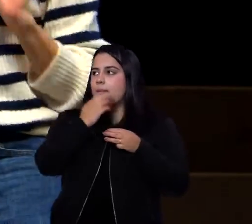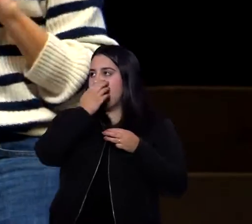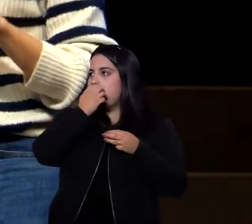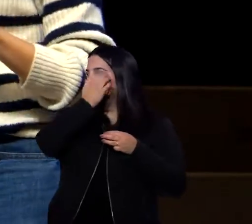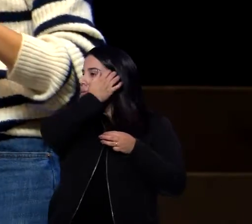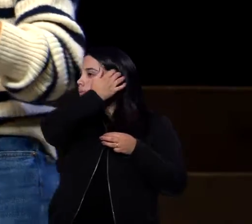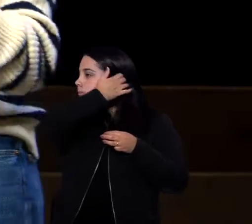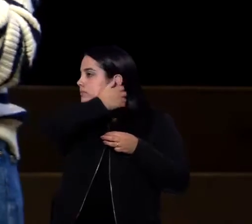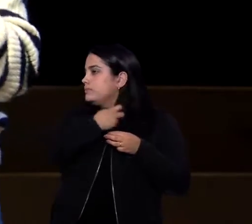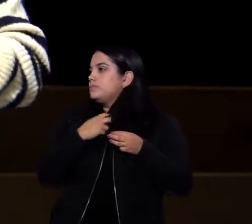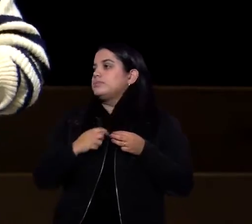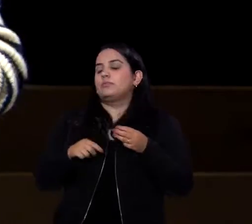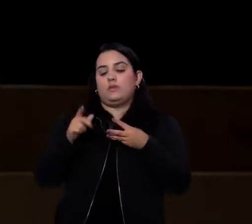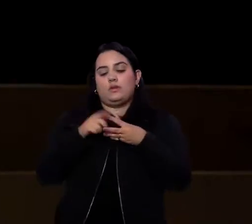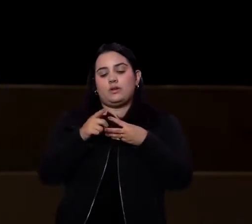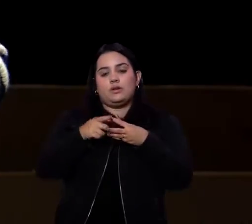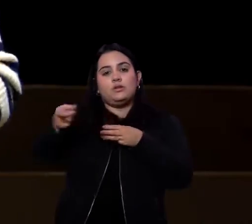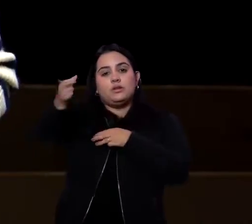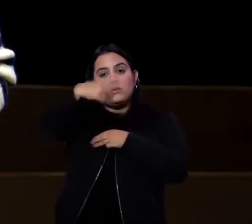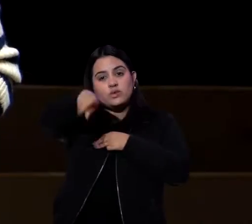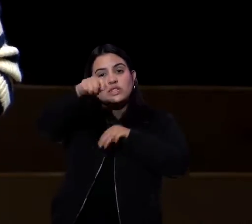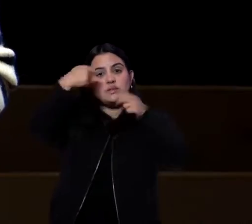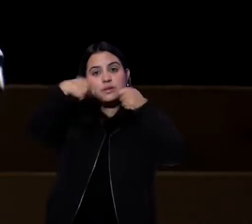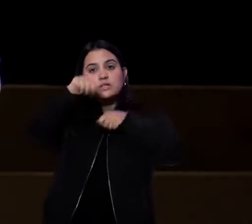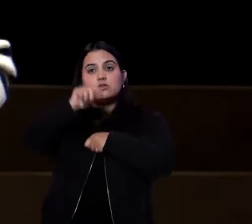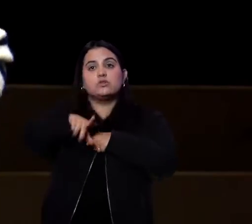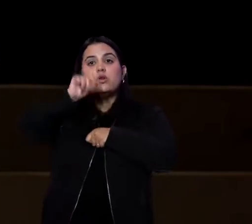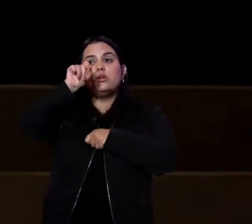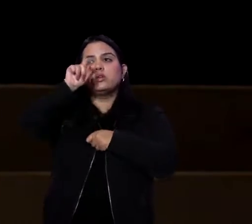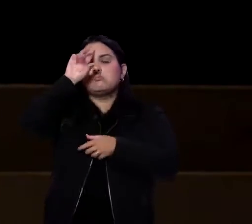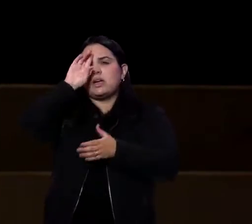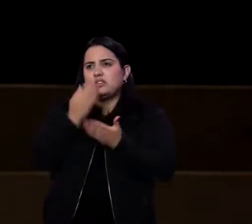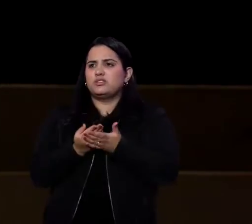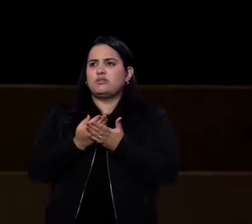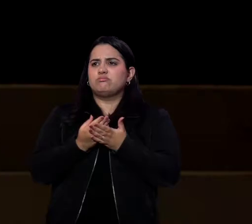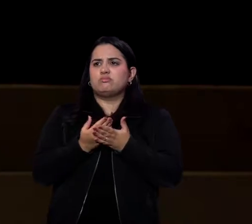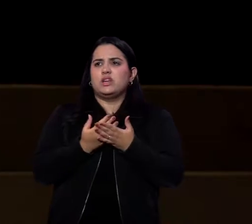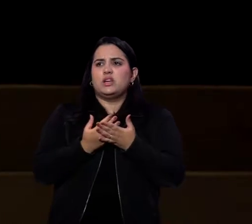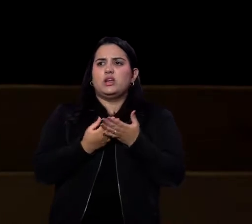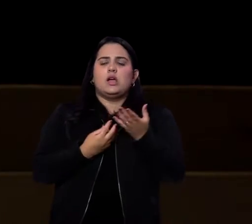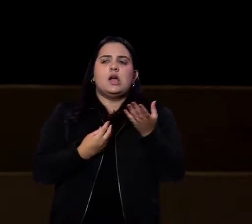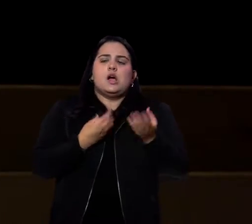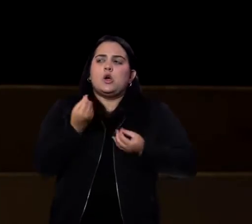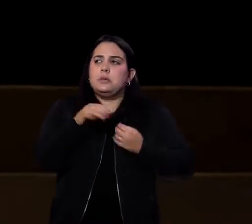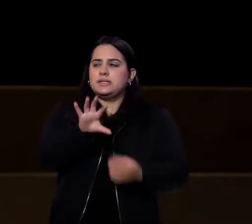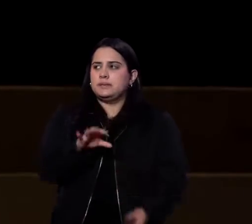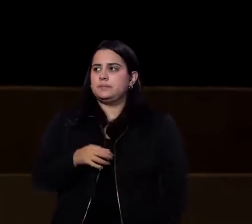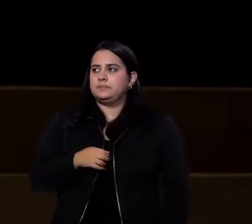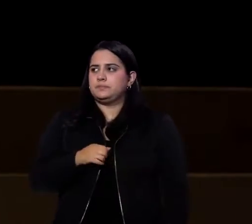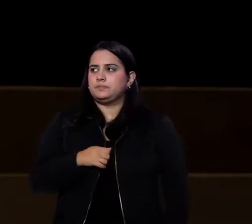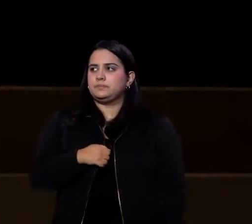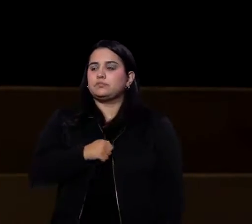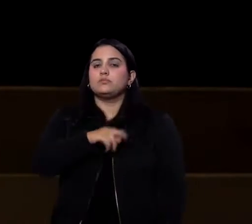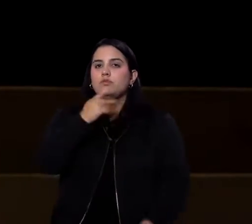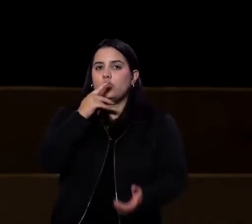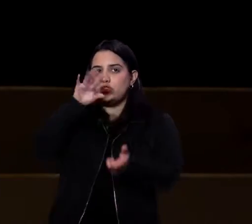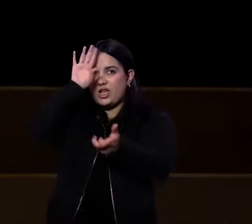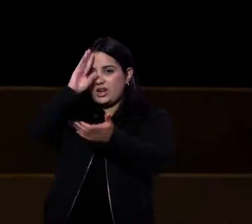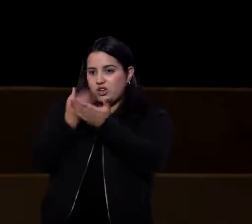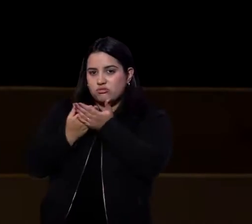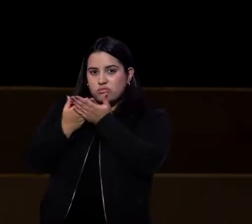você precisa escolher acreditar. Como assim? Quando eu estou falando de acreditar, estou falando de